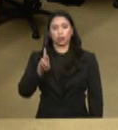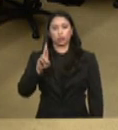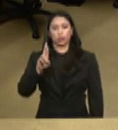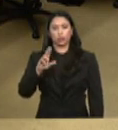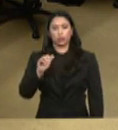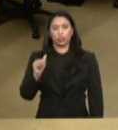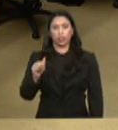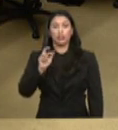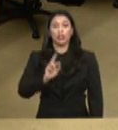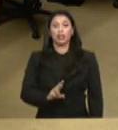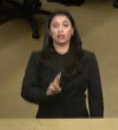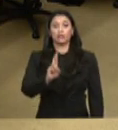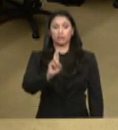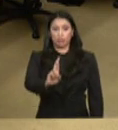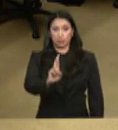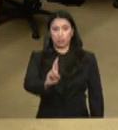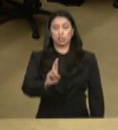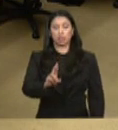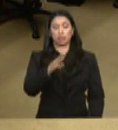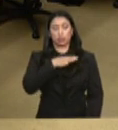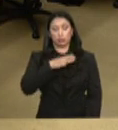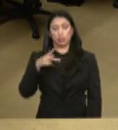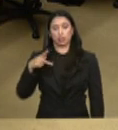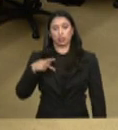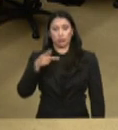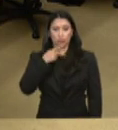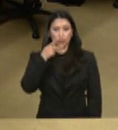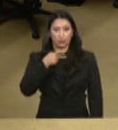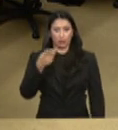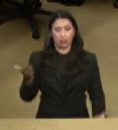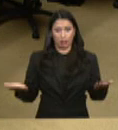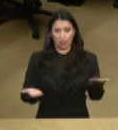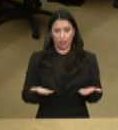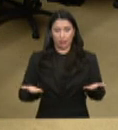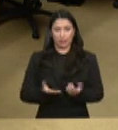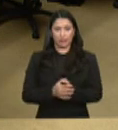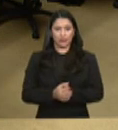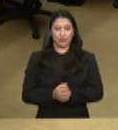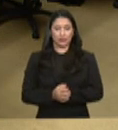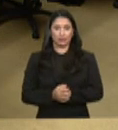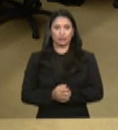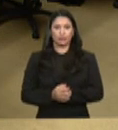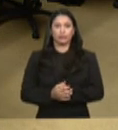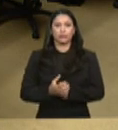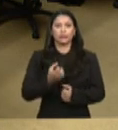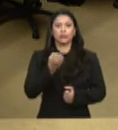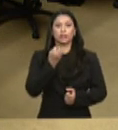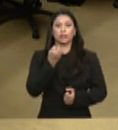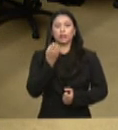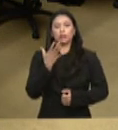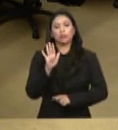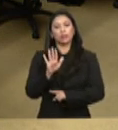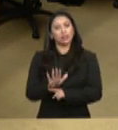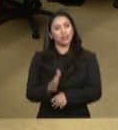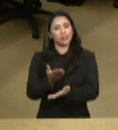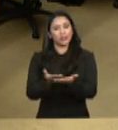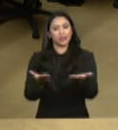em nome do Ministério Público Boa tarde a todos eu acho que não